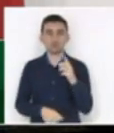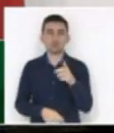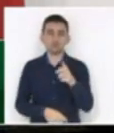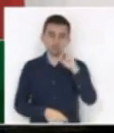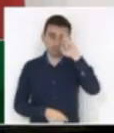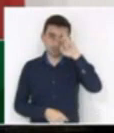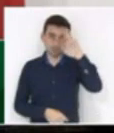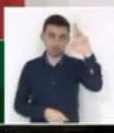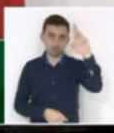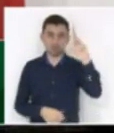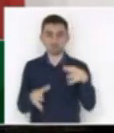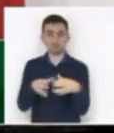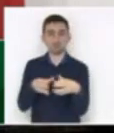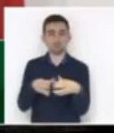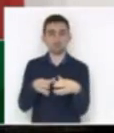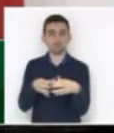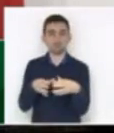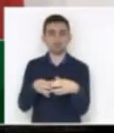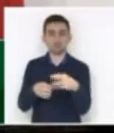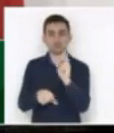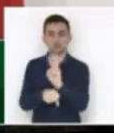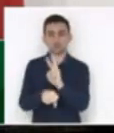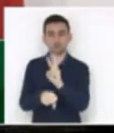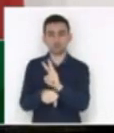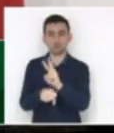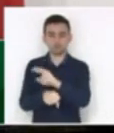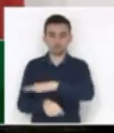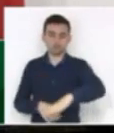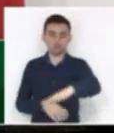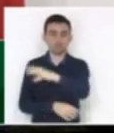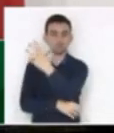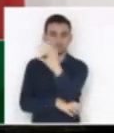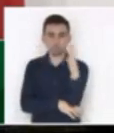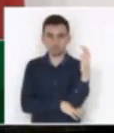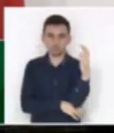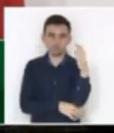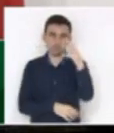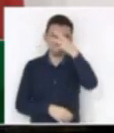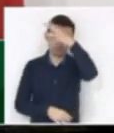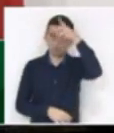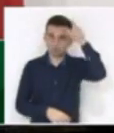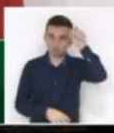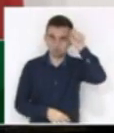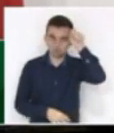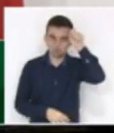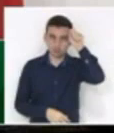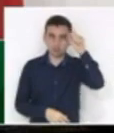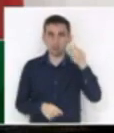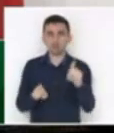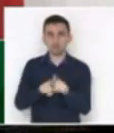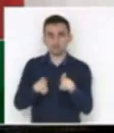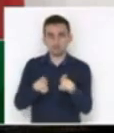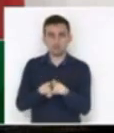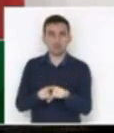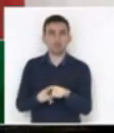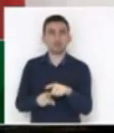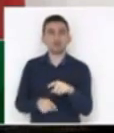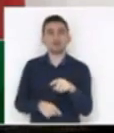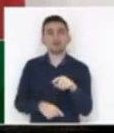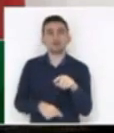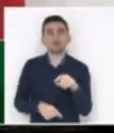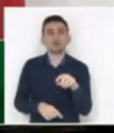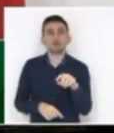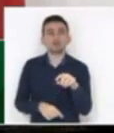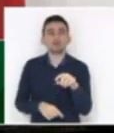equipes de fiscais do IBAMA no Mato Grosso e Rio Grande do Norte. Atualmente